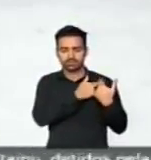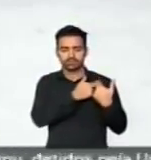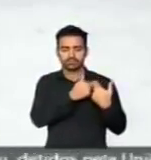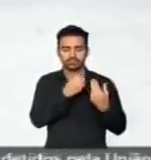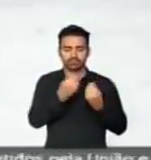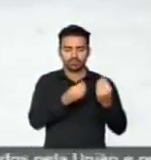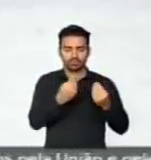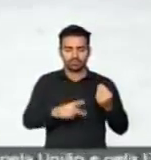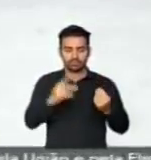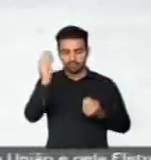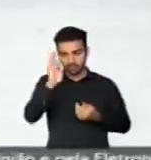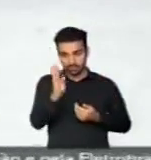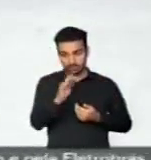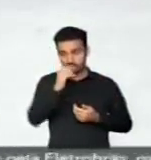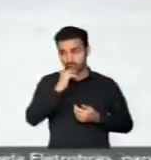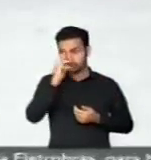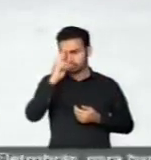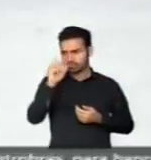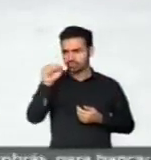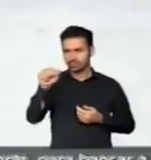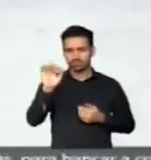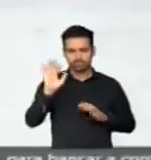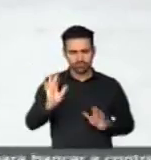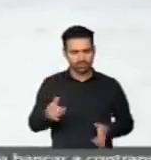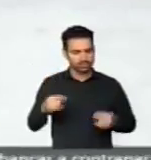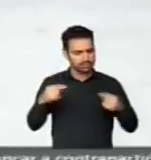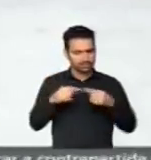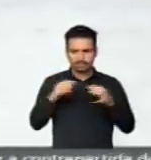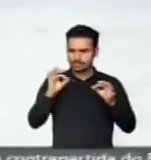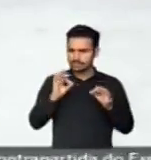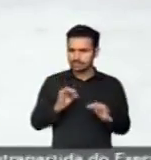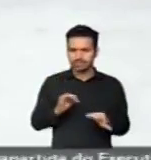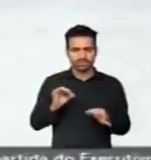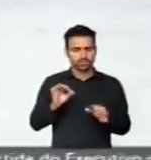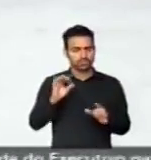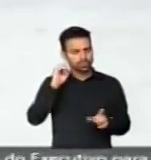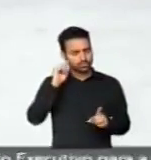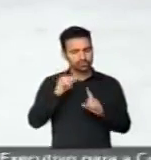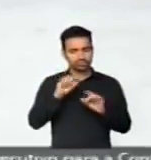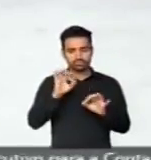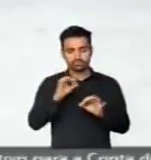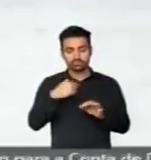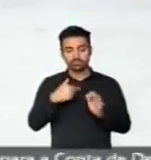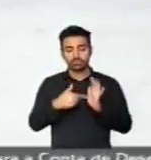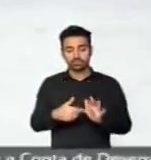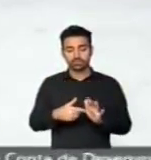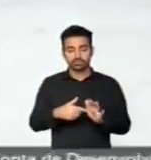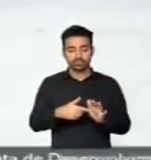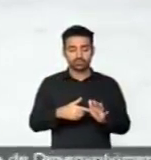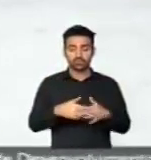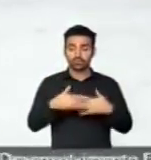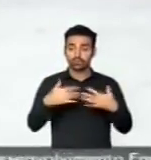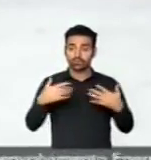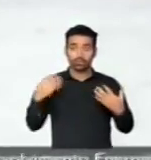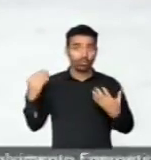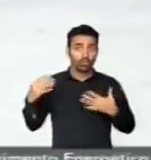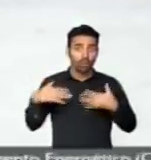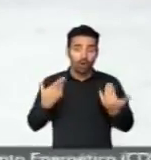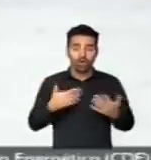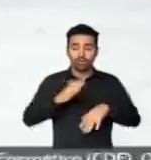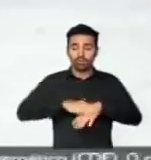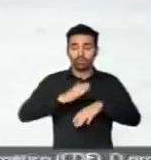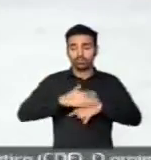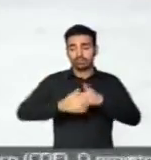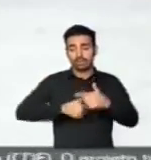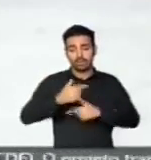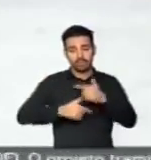Brasil. Vossa Excelência foi certeiro, foi objetivo e deu realmente qual é a senha do partido no